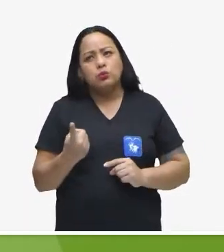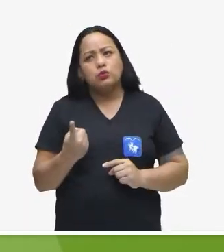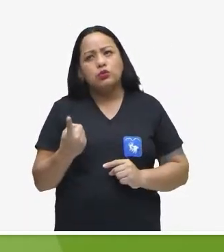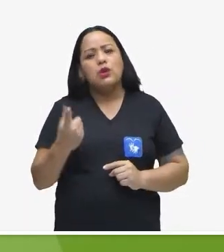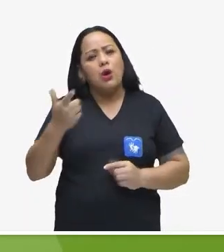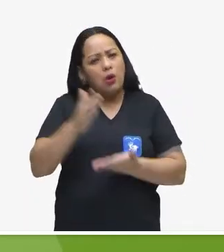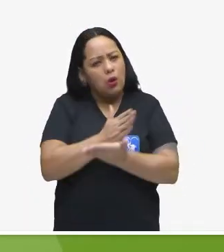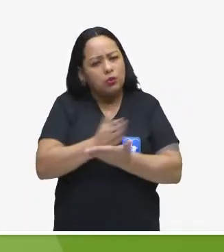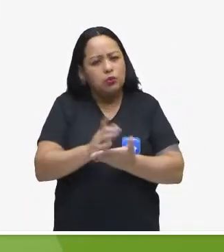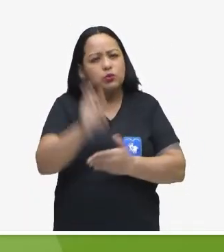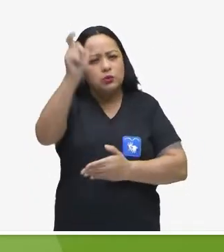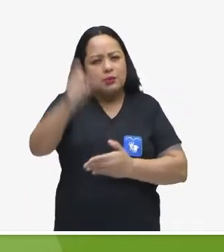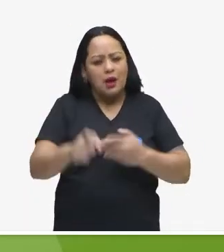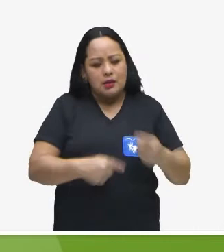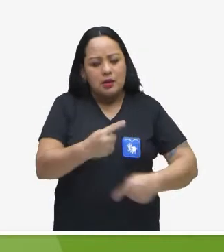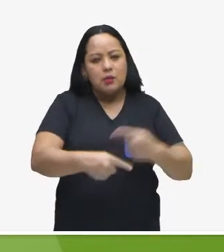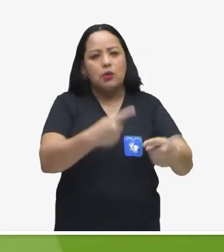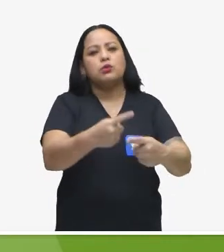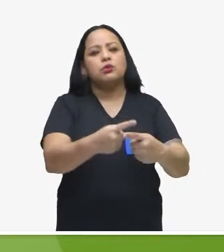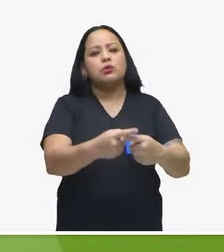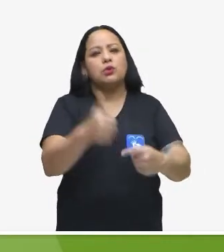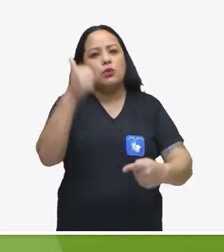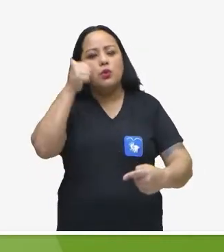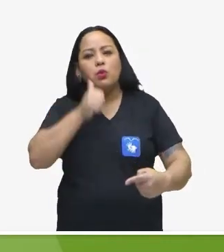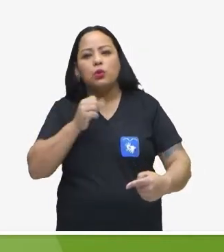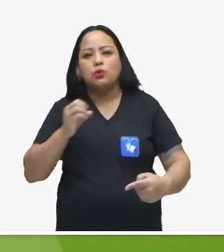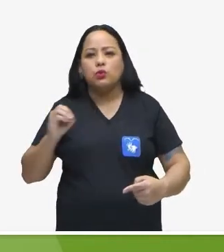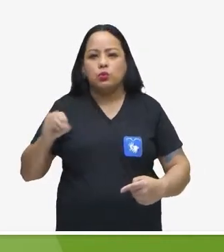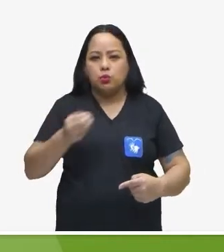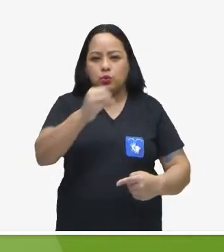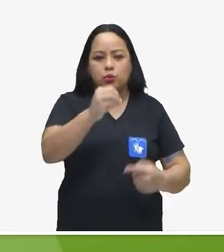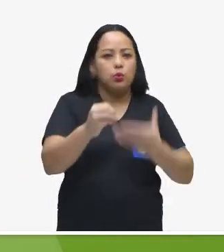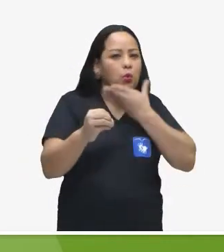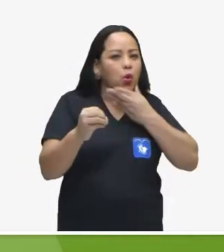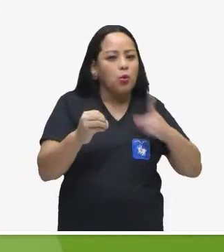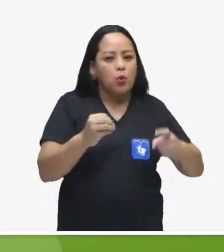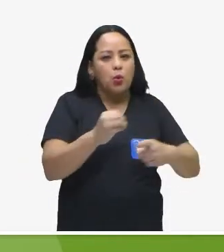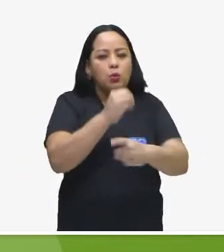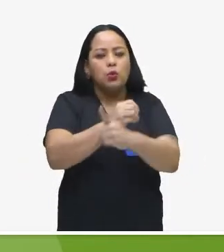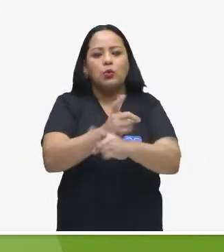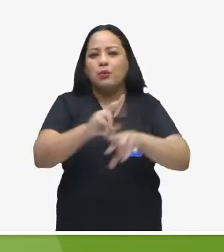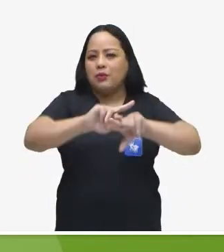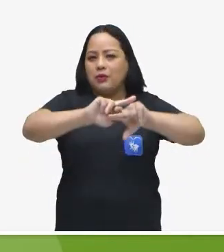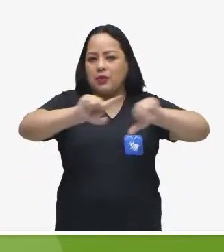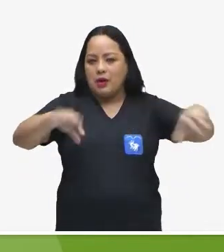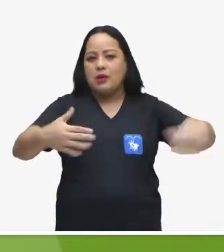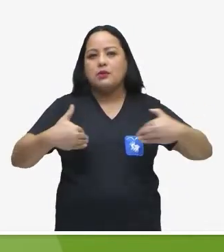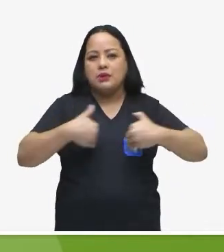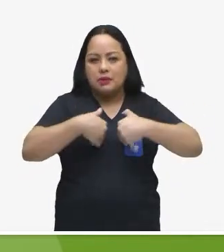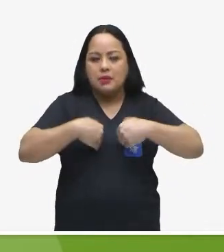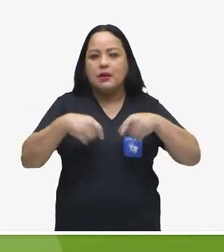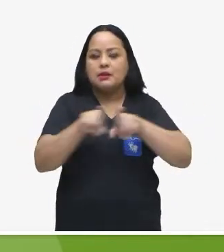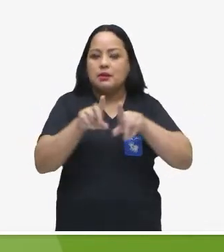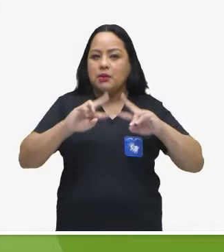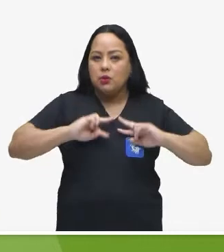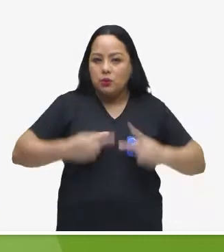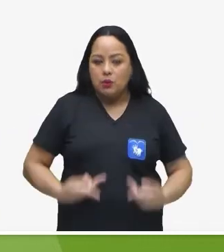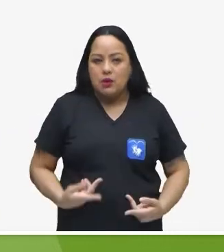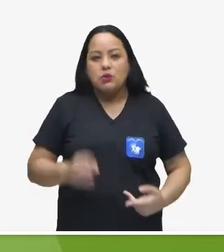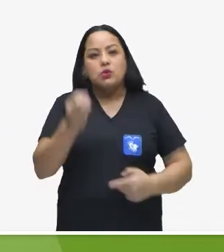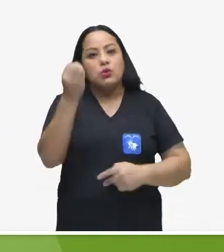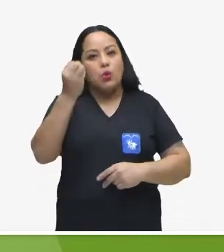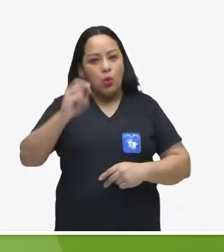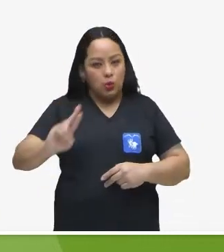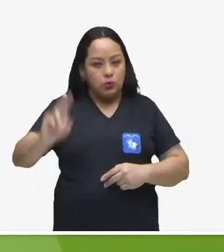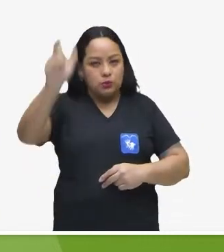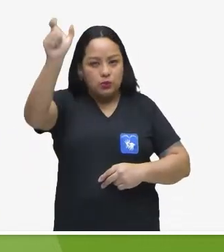sexuada, né, com encontro de gametas, como a maioria dos animais, né? E aí outros vão se reproduzir